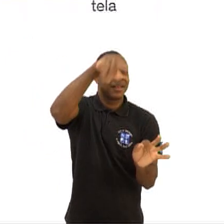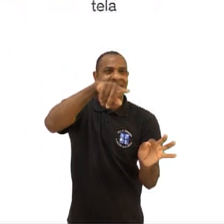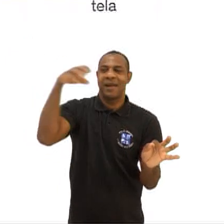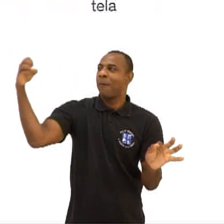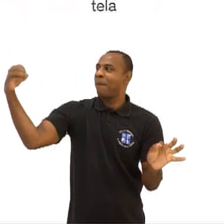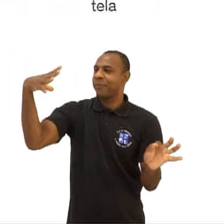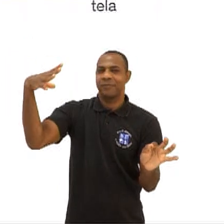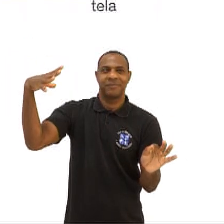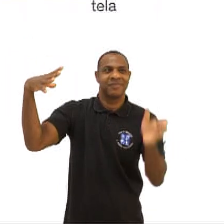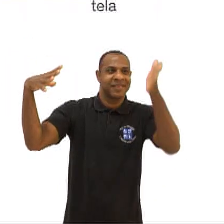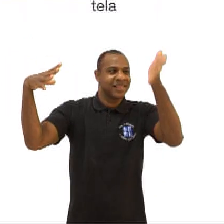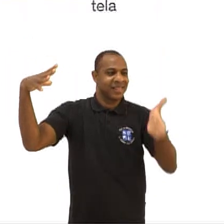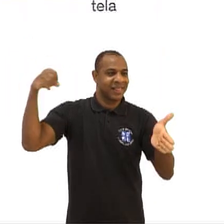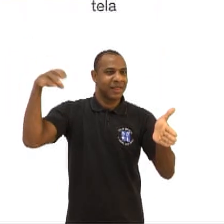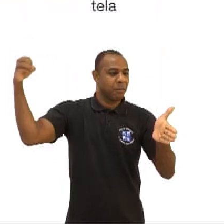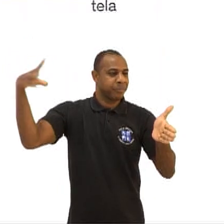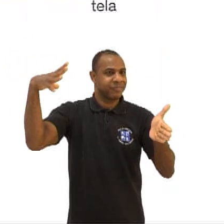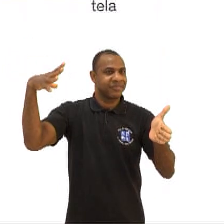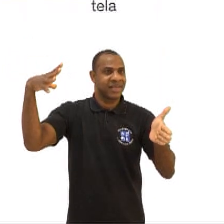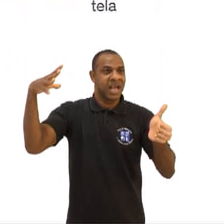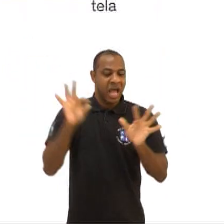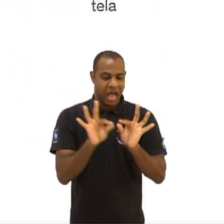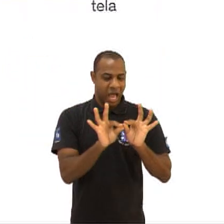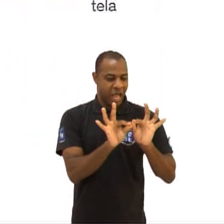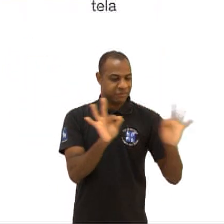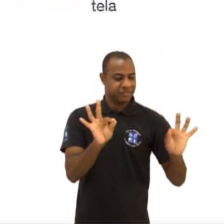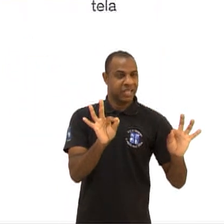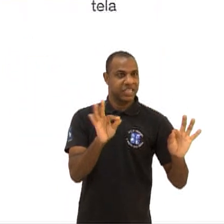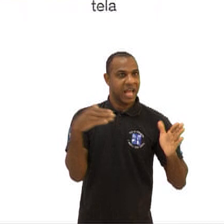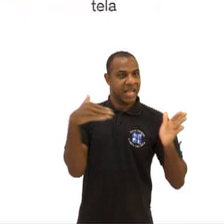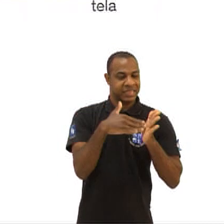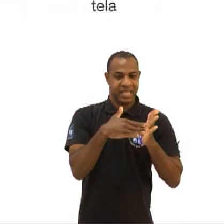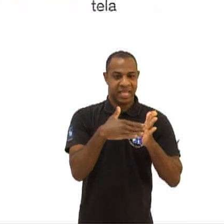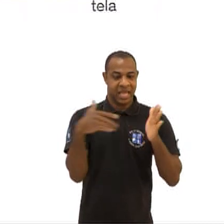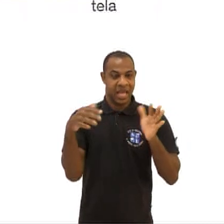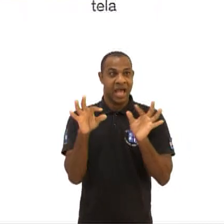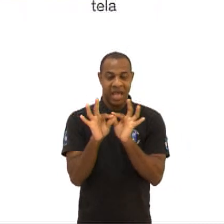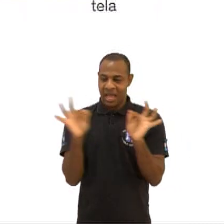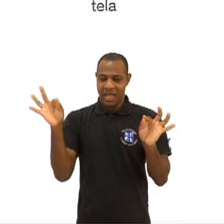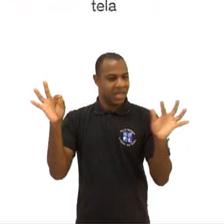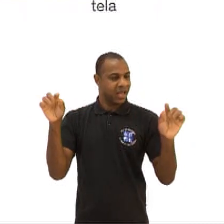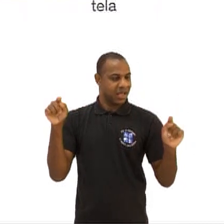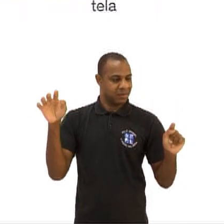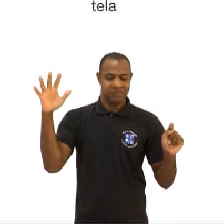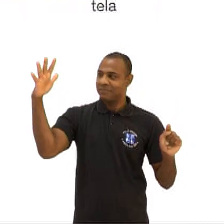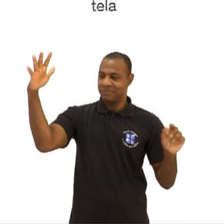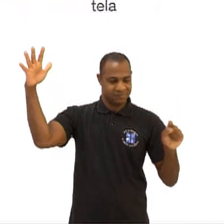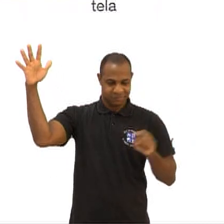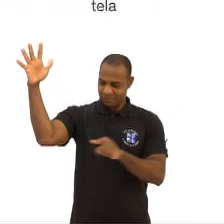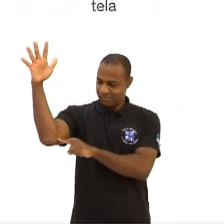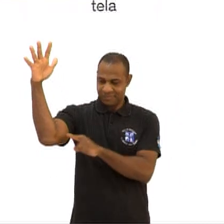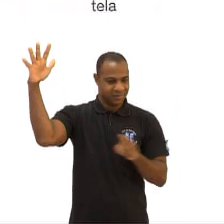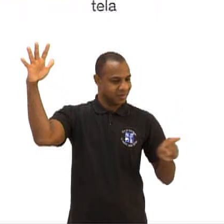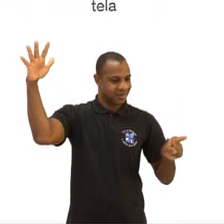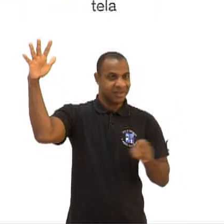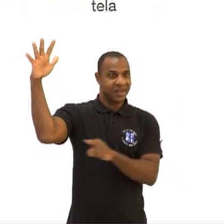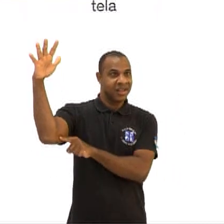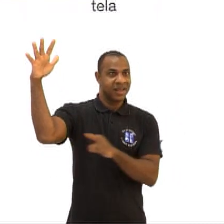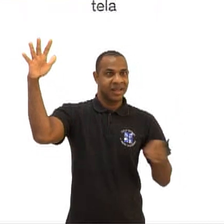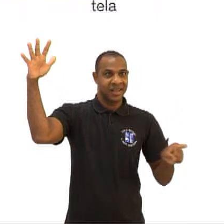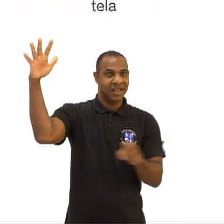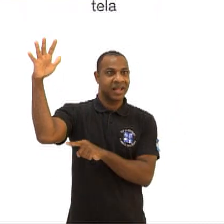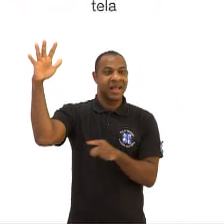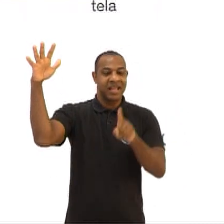parede. Só que aí, a distância desta sombra até a lâmpada, eu não posso esquecer que é esses